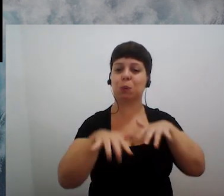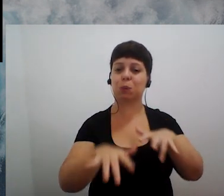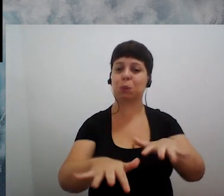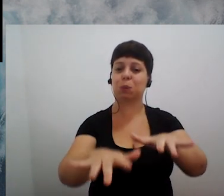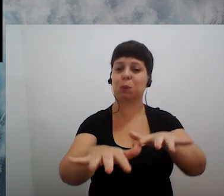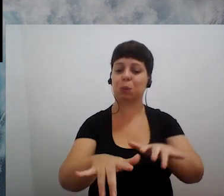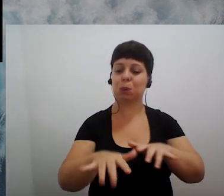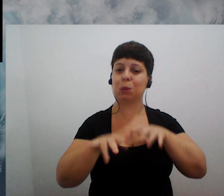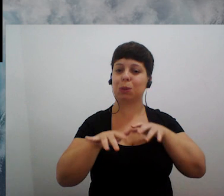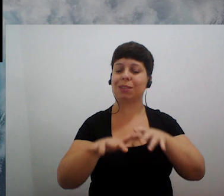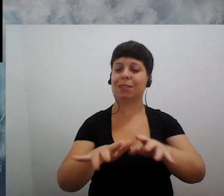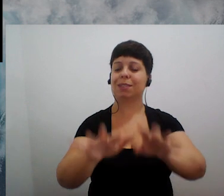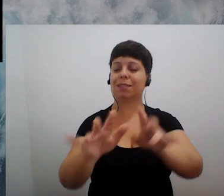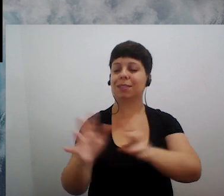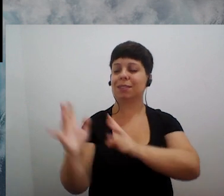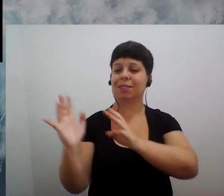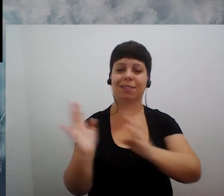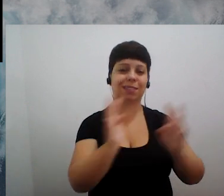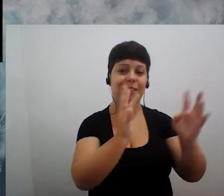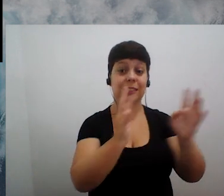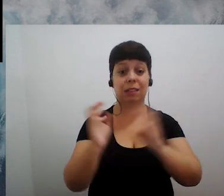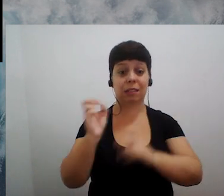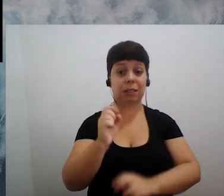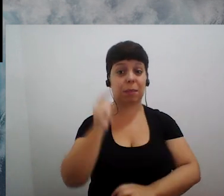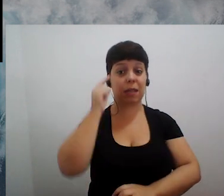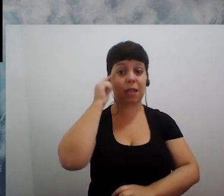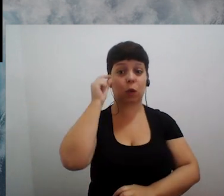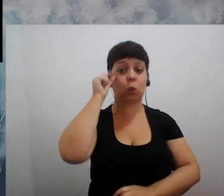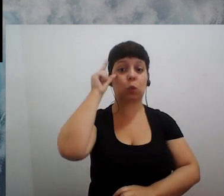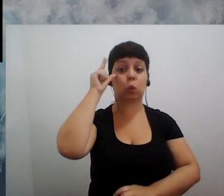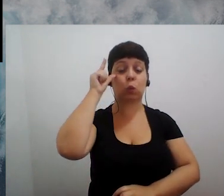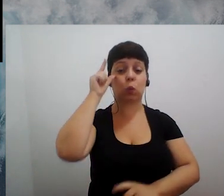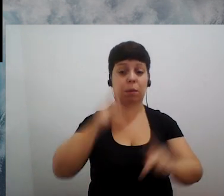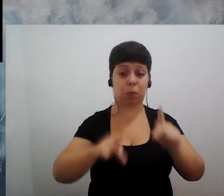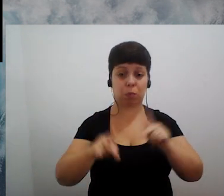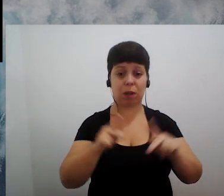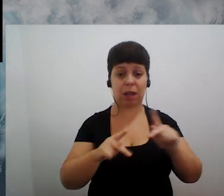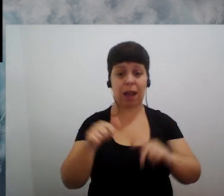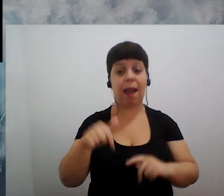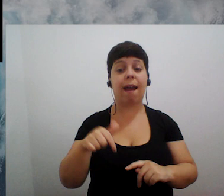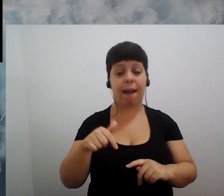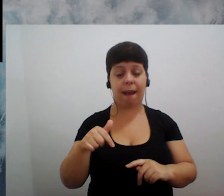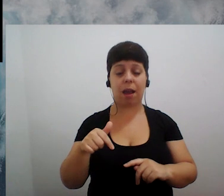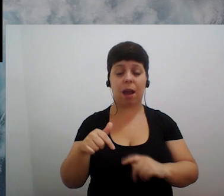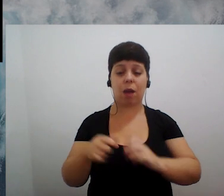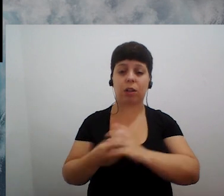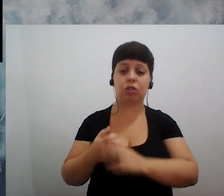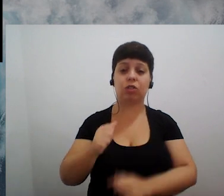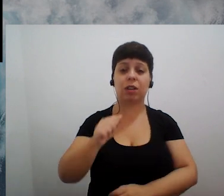da maré, né? E se a gente for pensar a cultura popular, nós estamos falando de uma